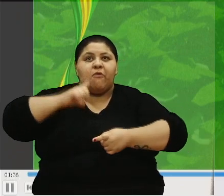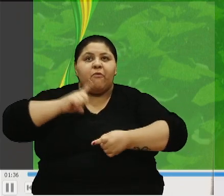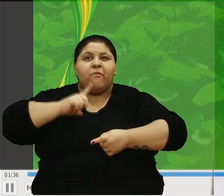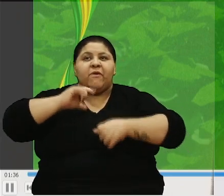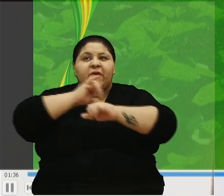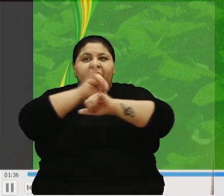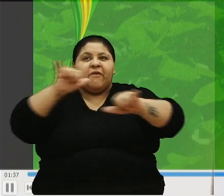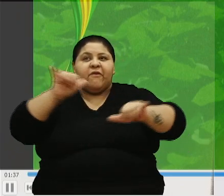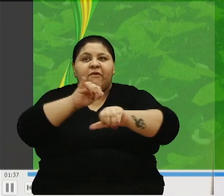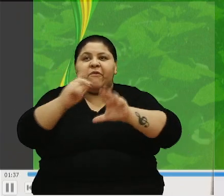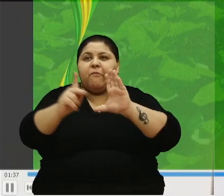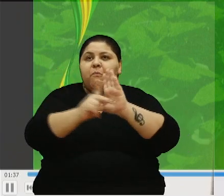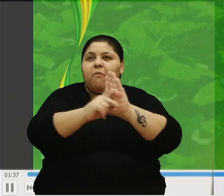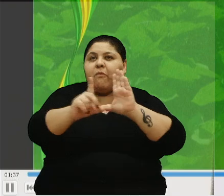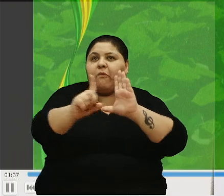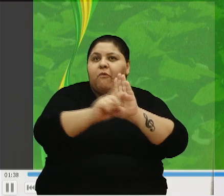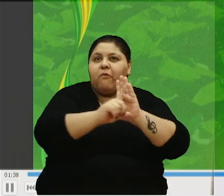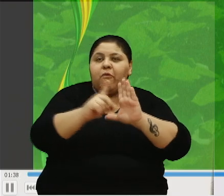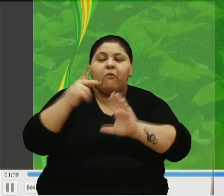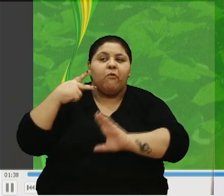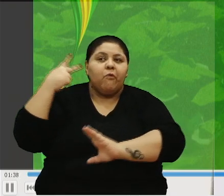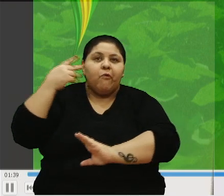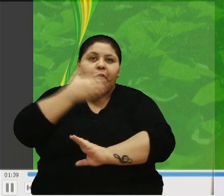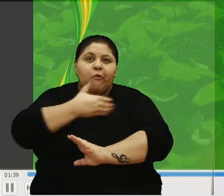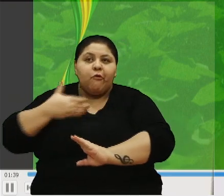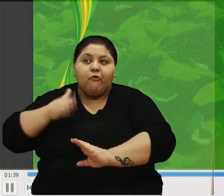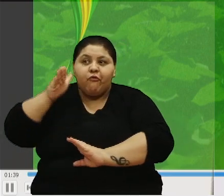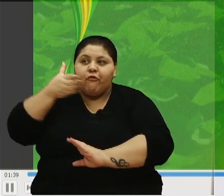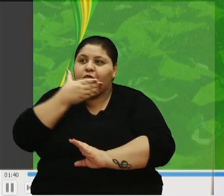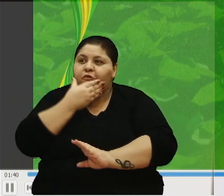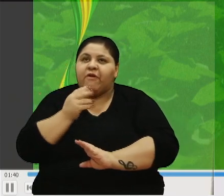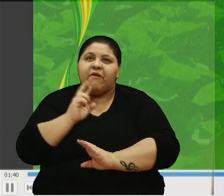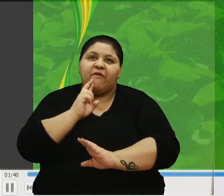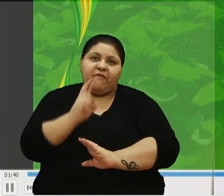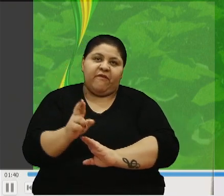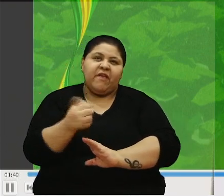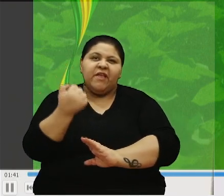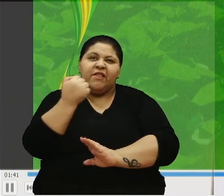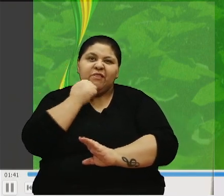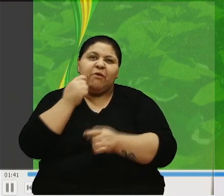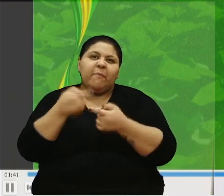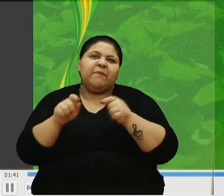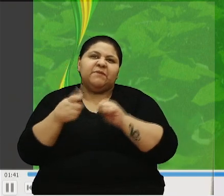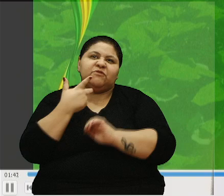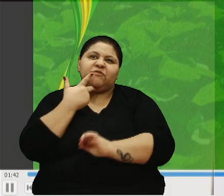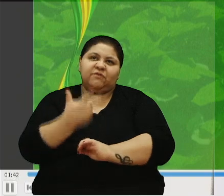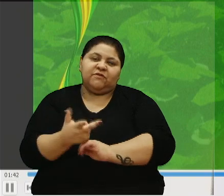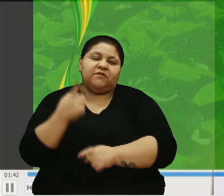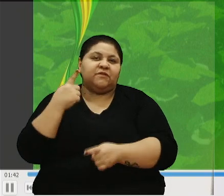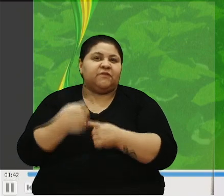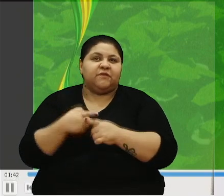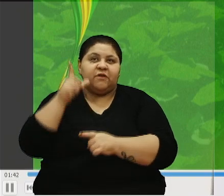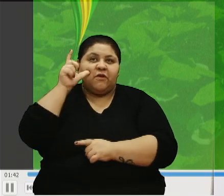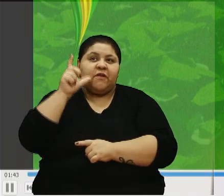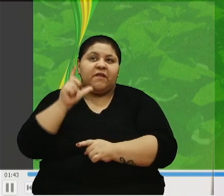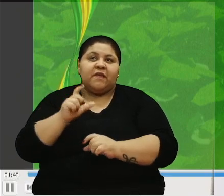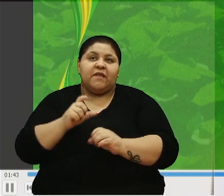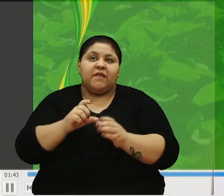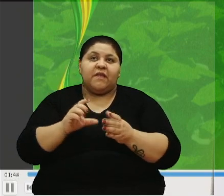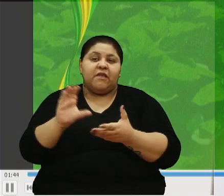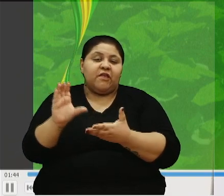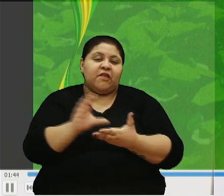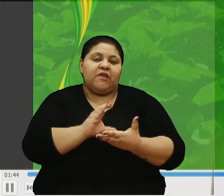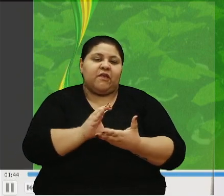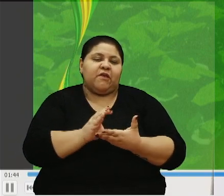manchetes, projetos de lei ou políticas públicas para eles? A resposta é dura, mas eu preciso te falar. Porque não interessa quem lucra com uma